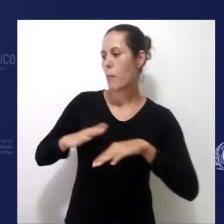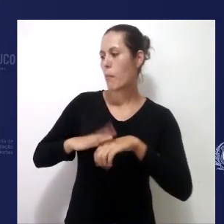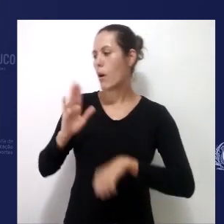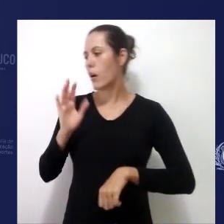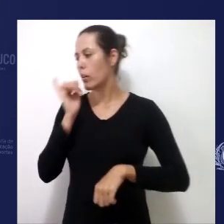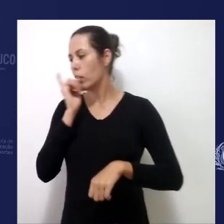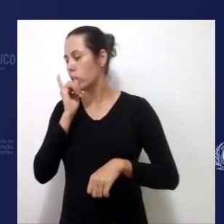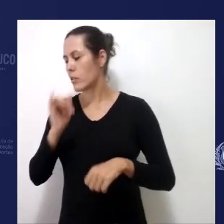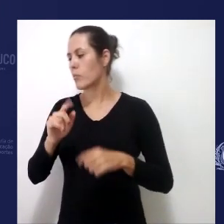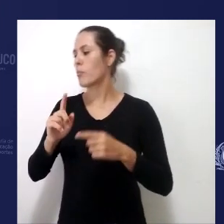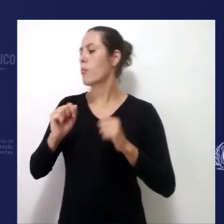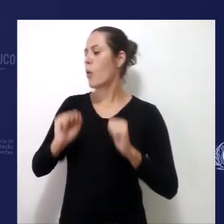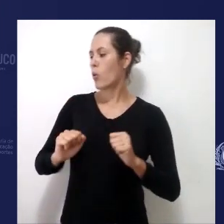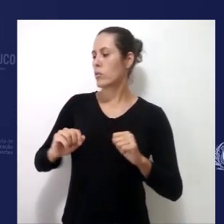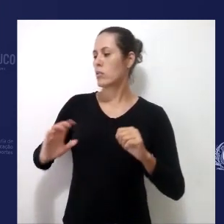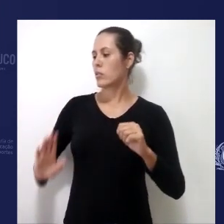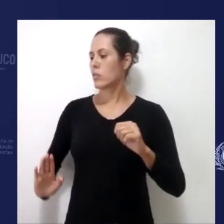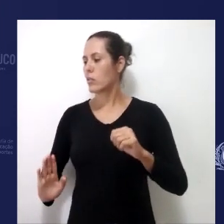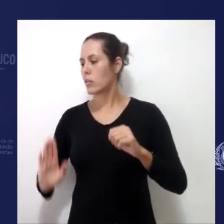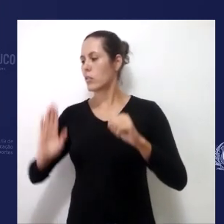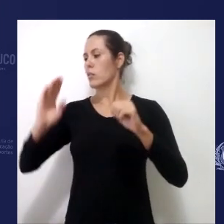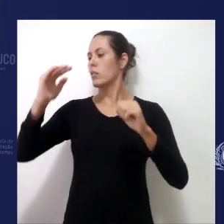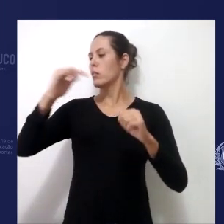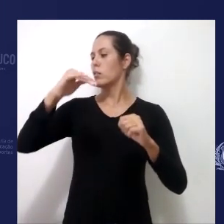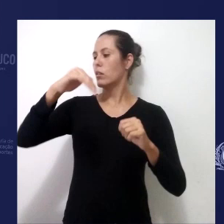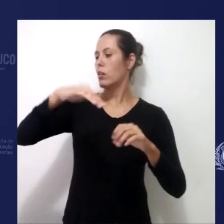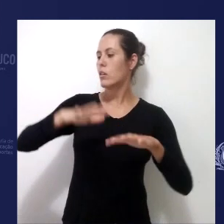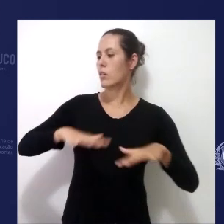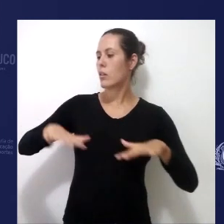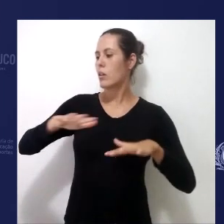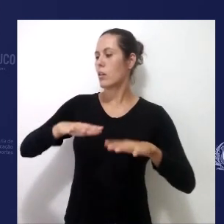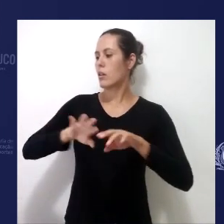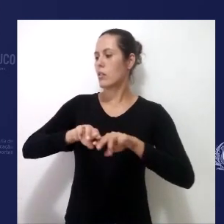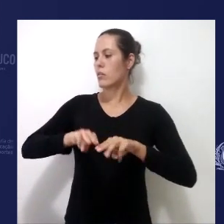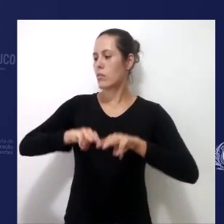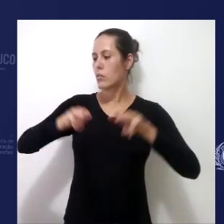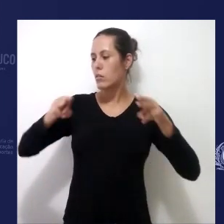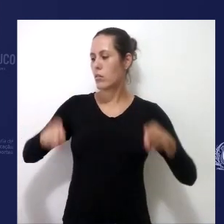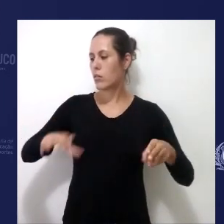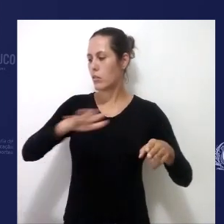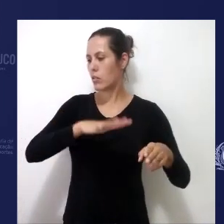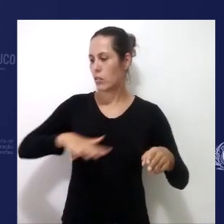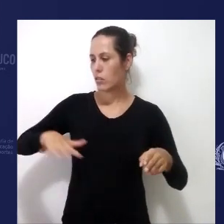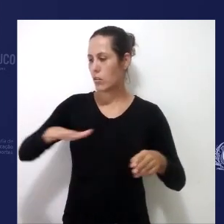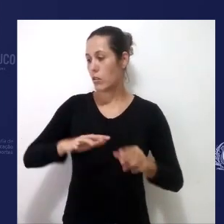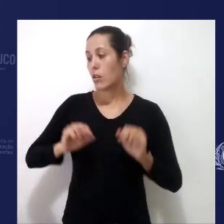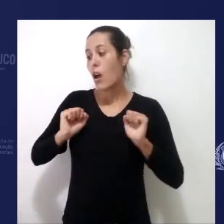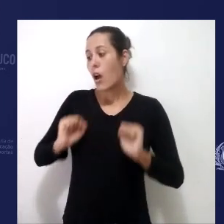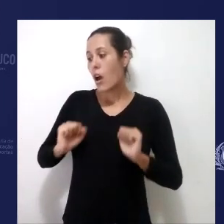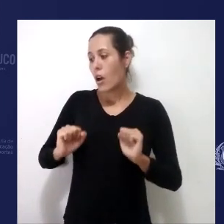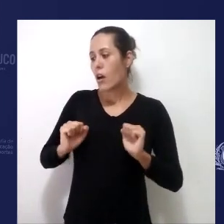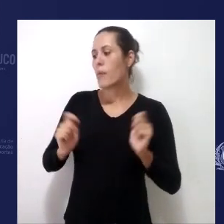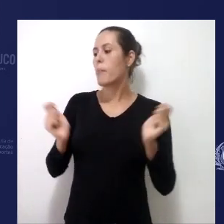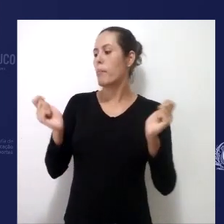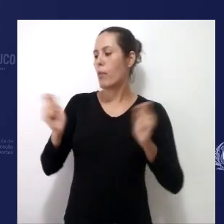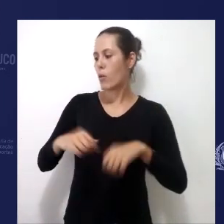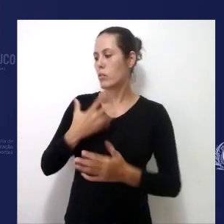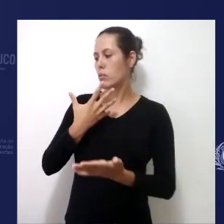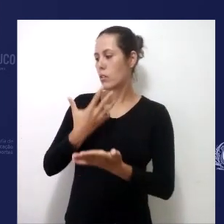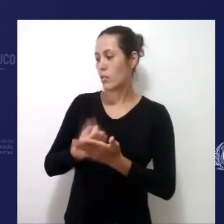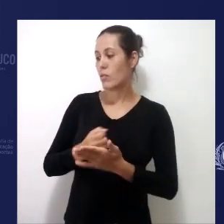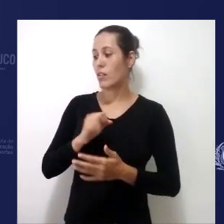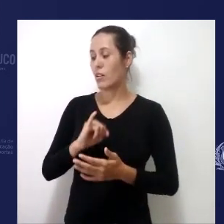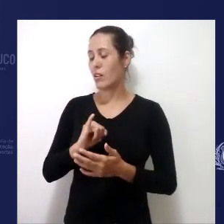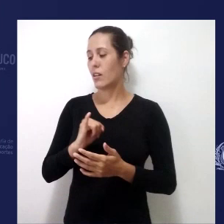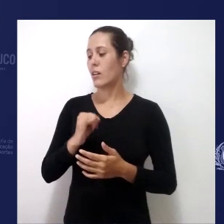campo gravitacional, o campo elétrico e campo magnético. A energia potencial só pode ser